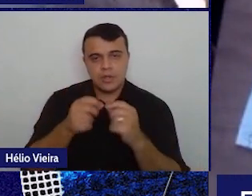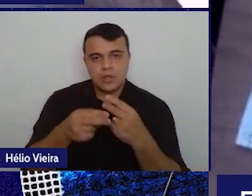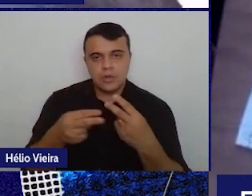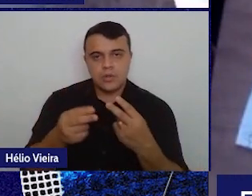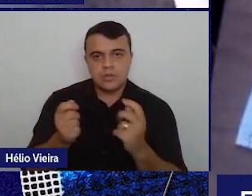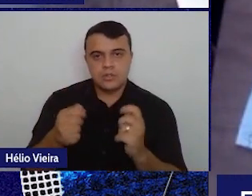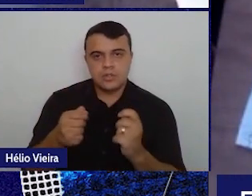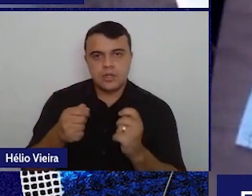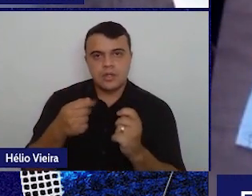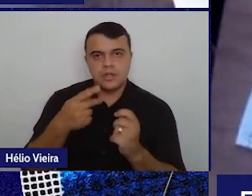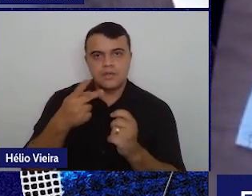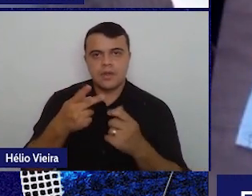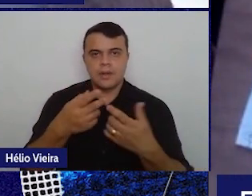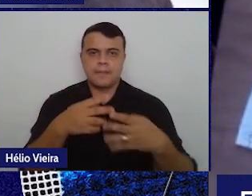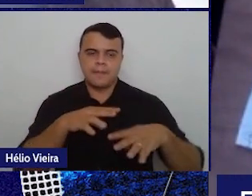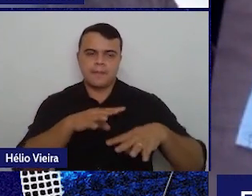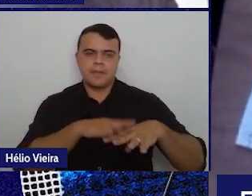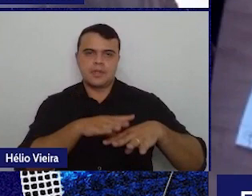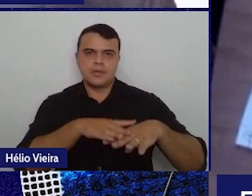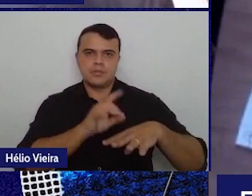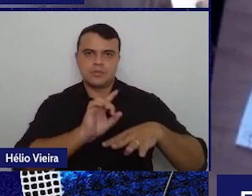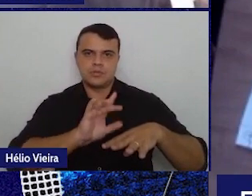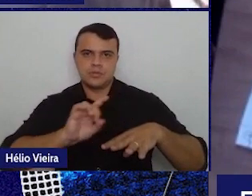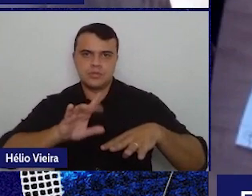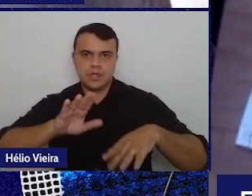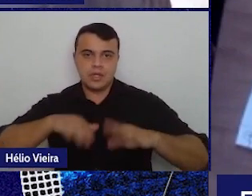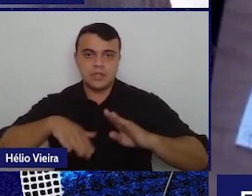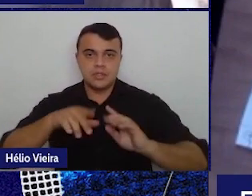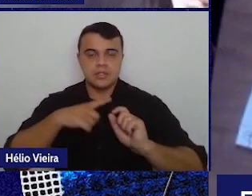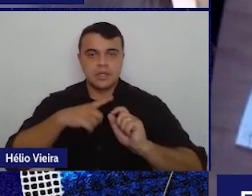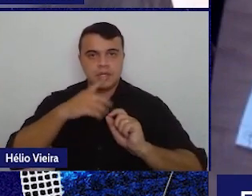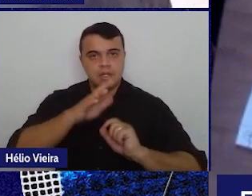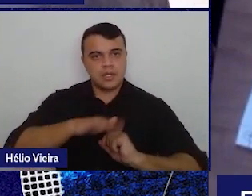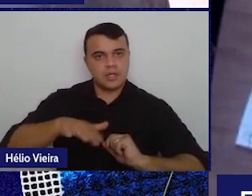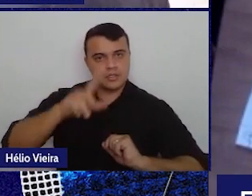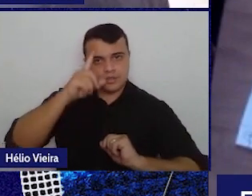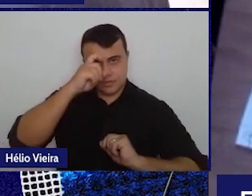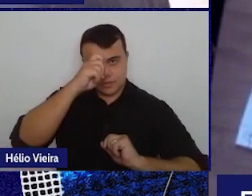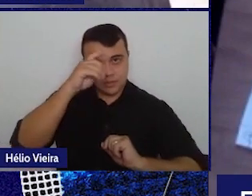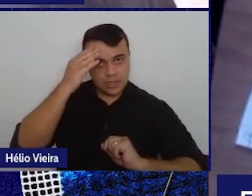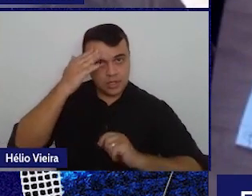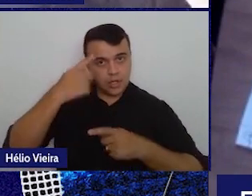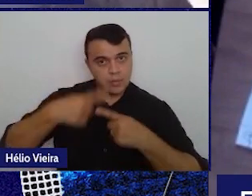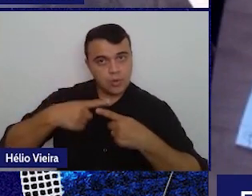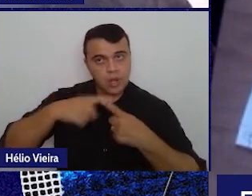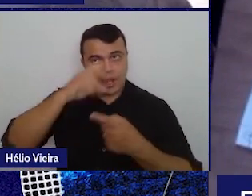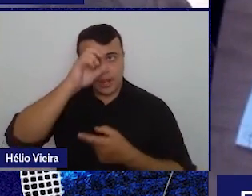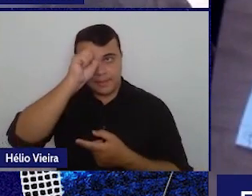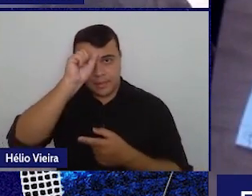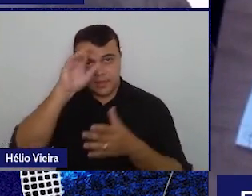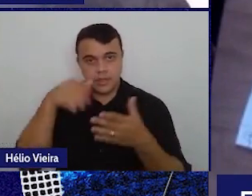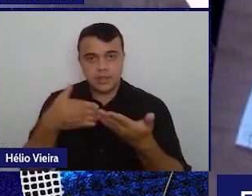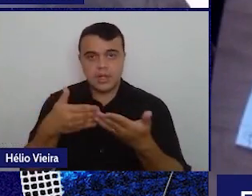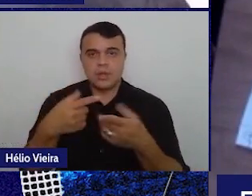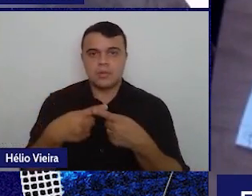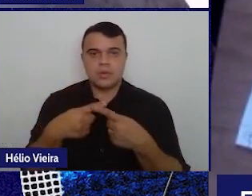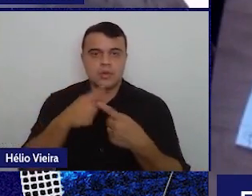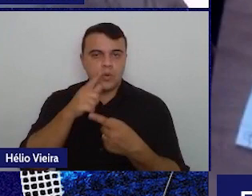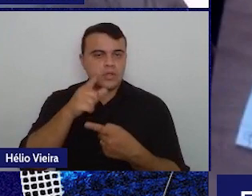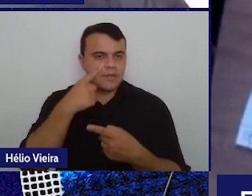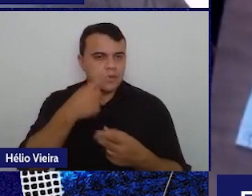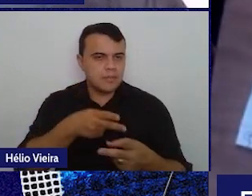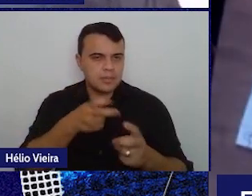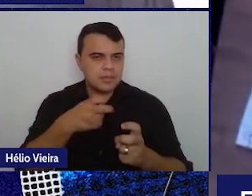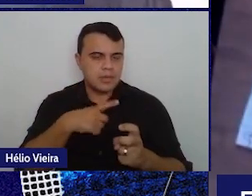pensar na matemática no nosso cotidiano, que muitas vezes é que a criança tem uma dificuldade de entender por que aprender aquilo, e aqui ele consegue ver que tem